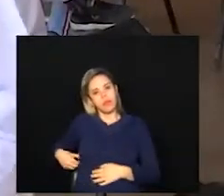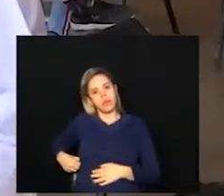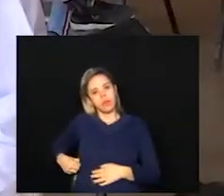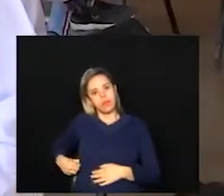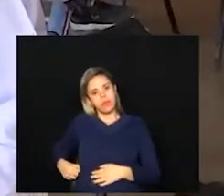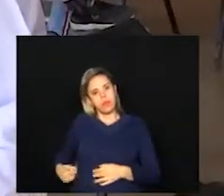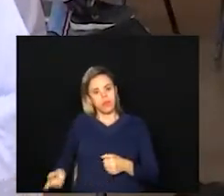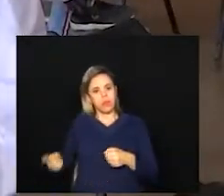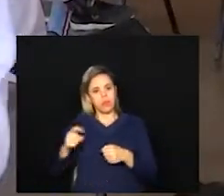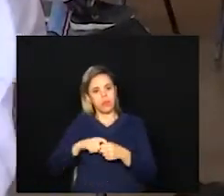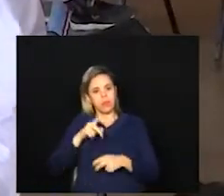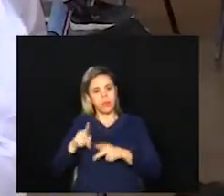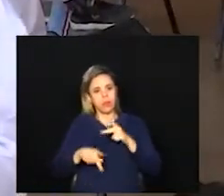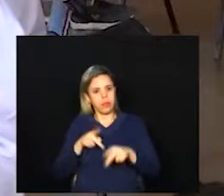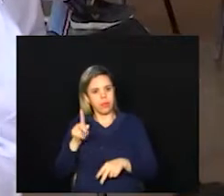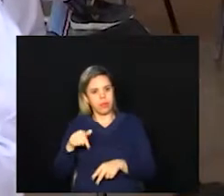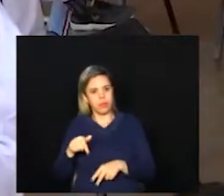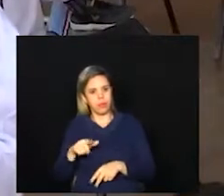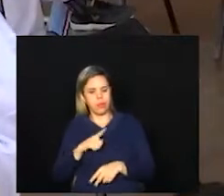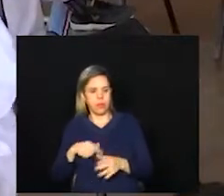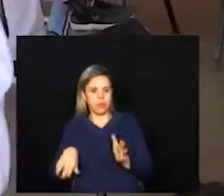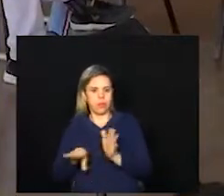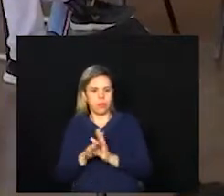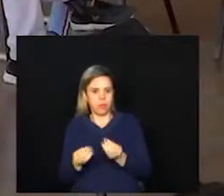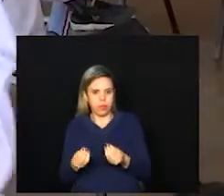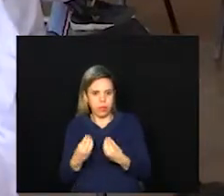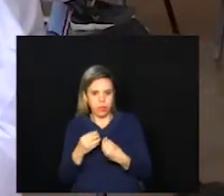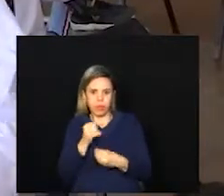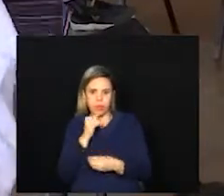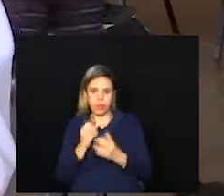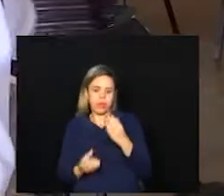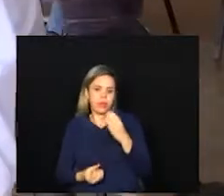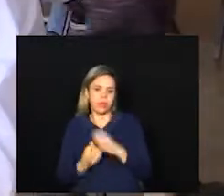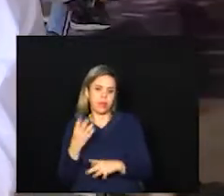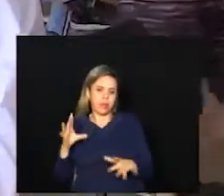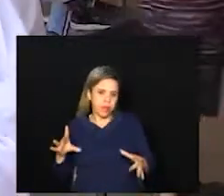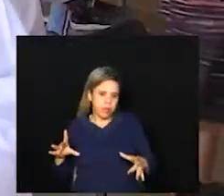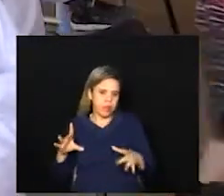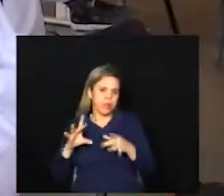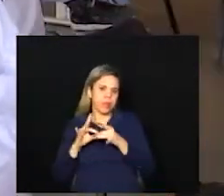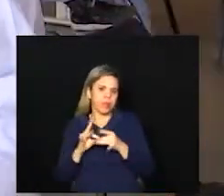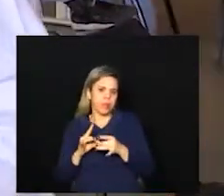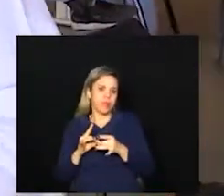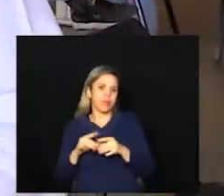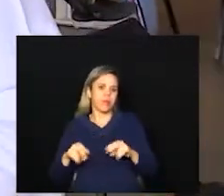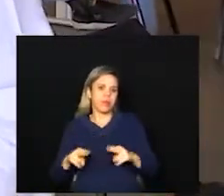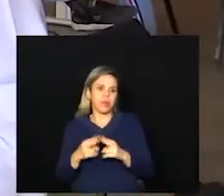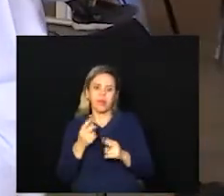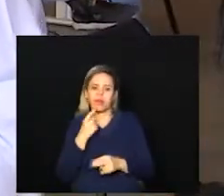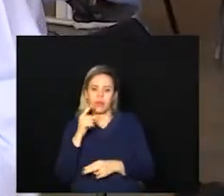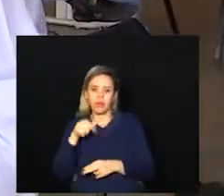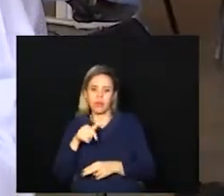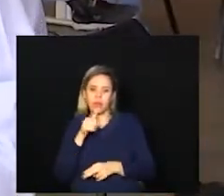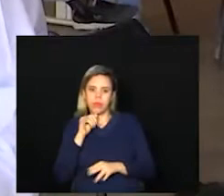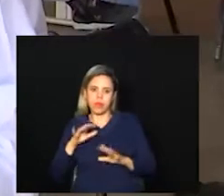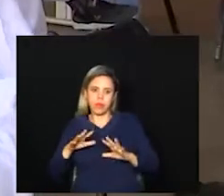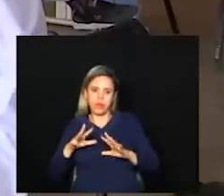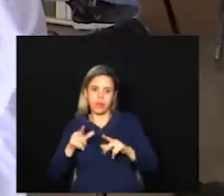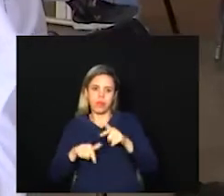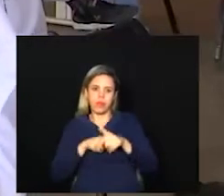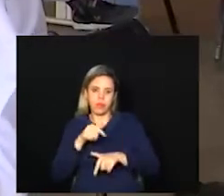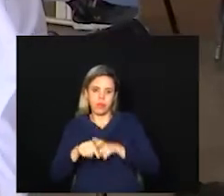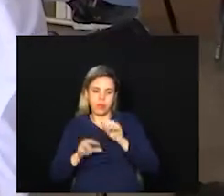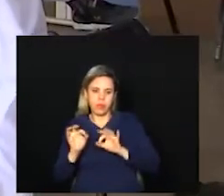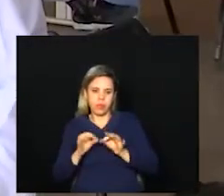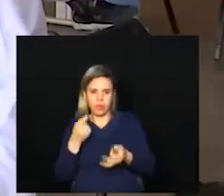devolver para a comunidade aquilo que ela vem nos dando. Então, surge essa parceria, onde a Unimed Campinas entra com toda a operação que